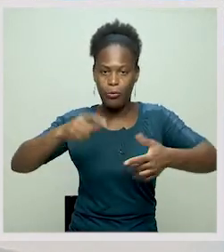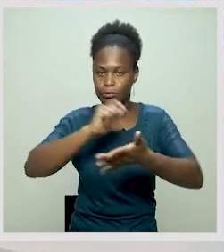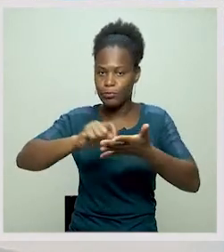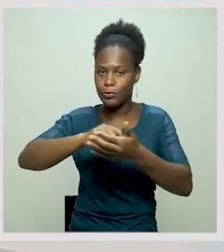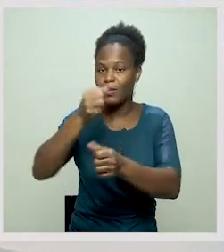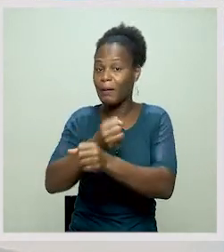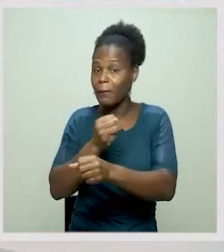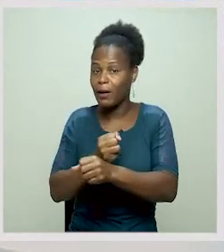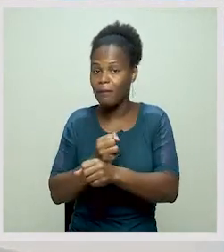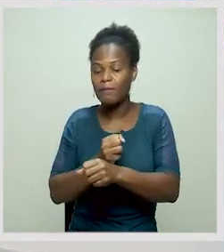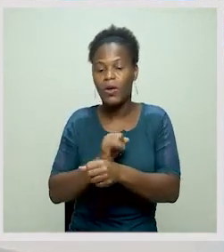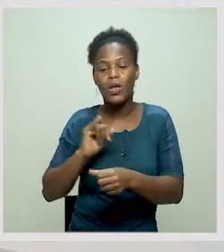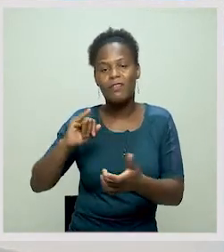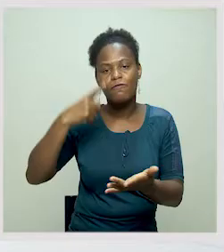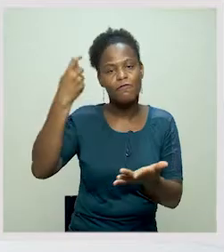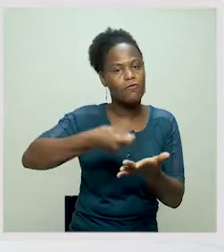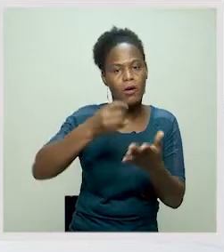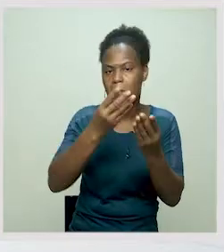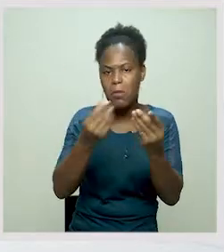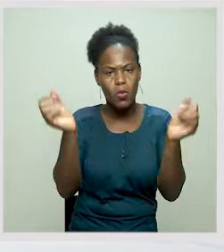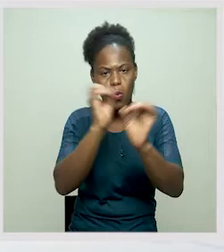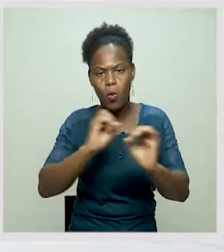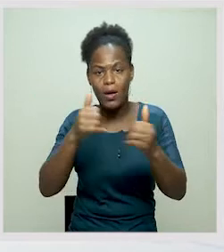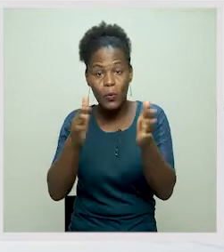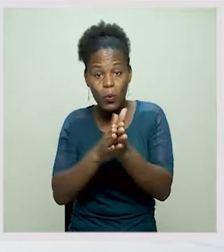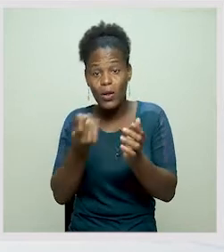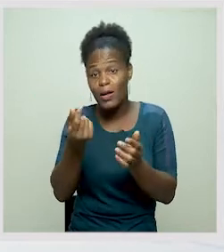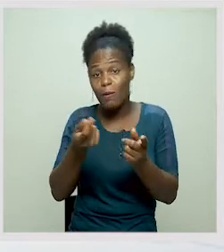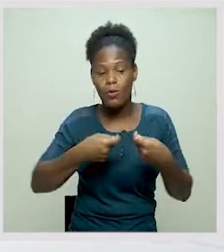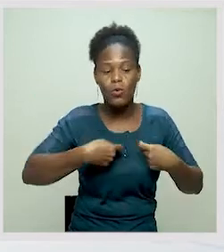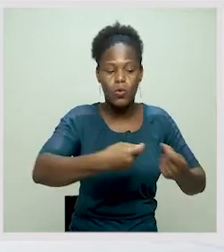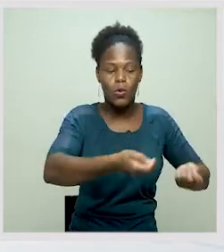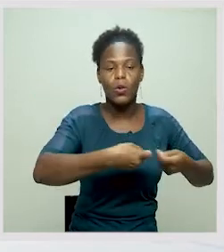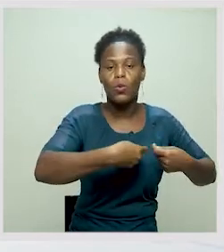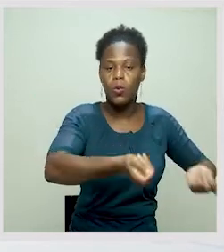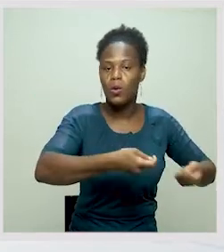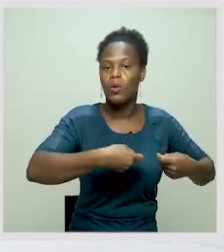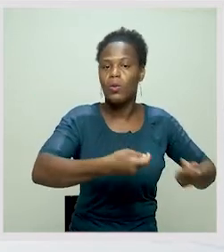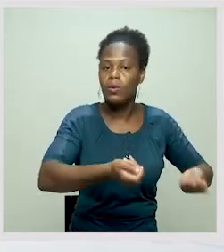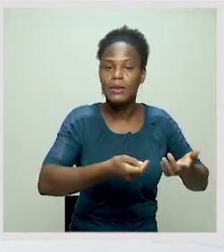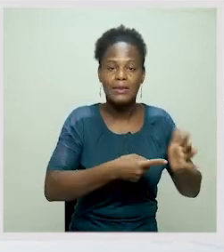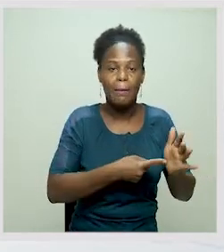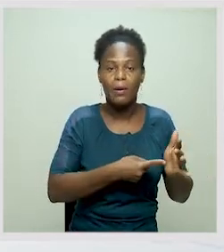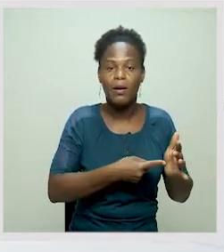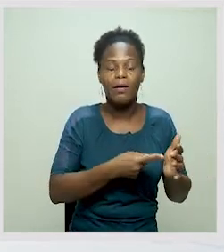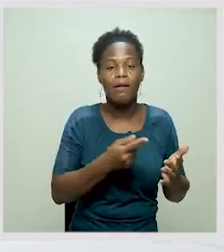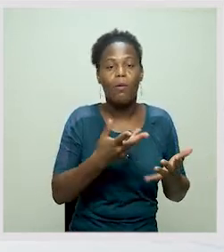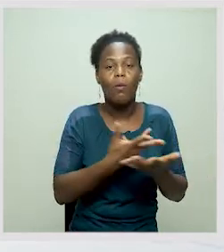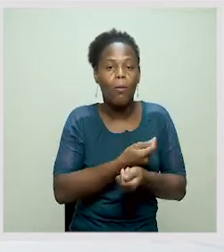Como investimento imaterial, são todas as despesas efetuadas em